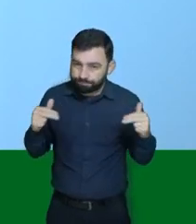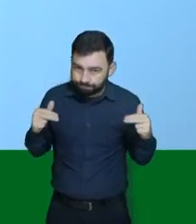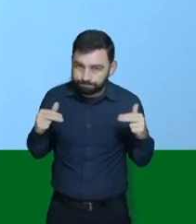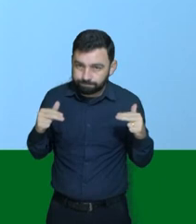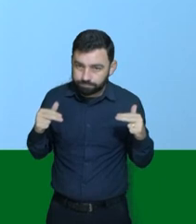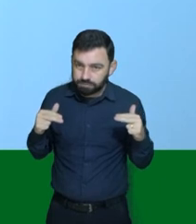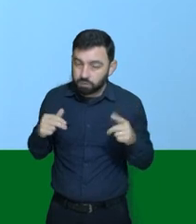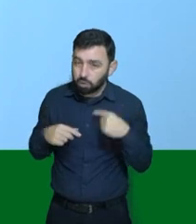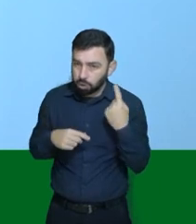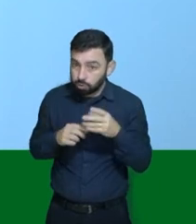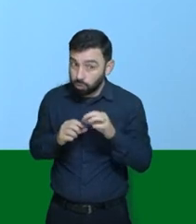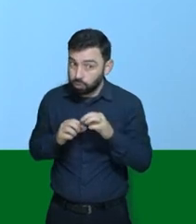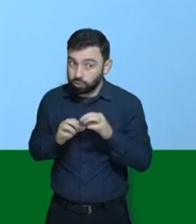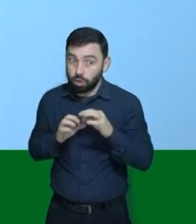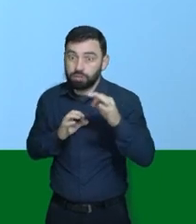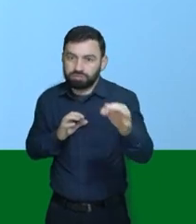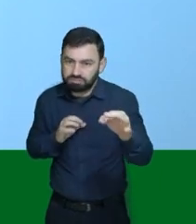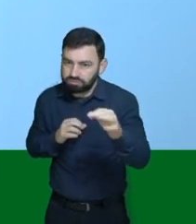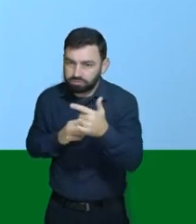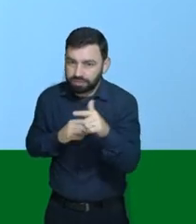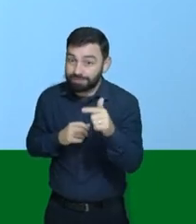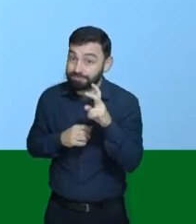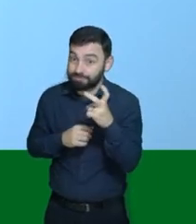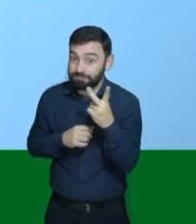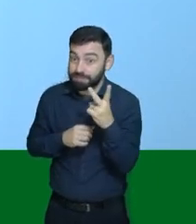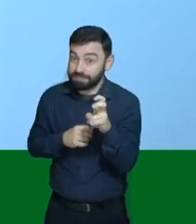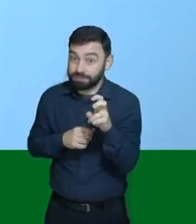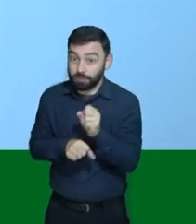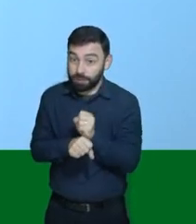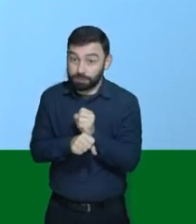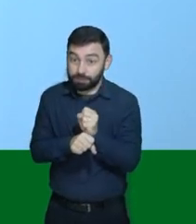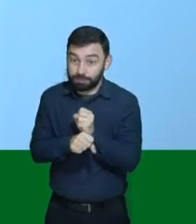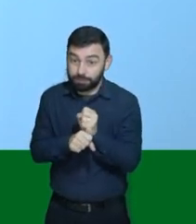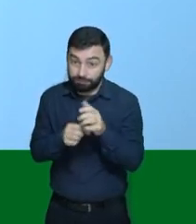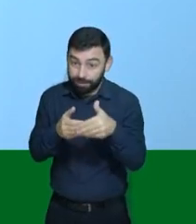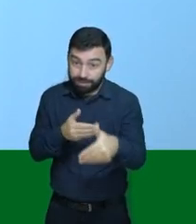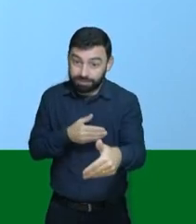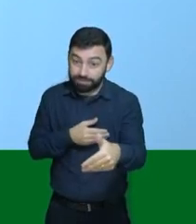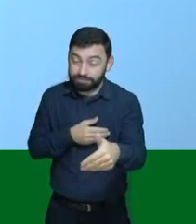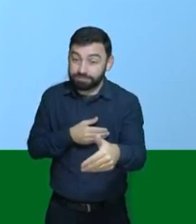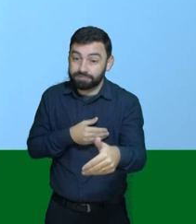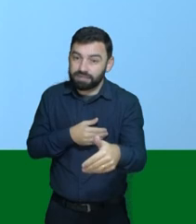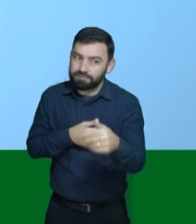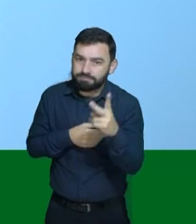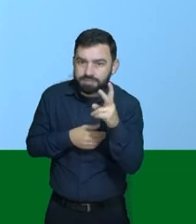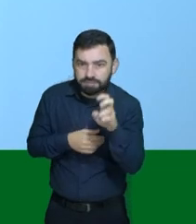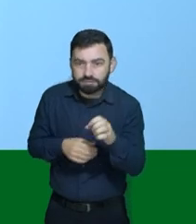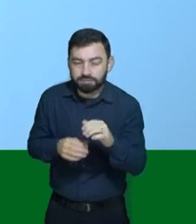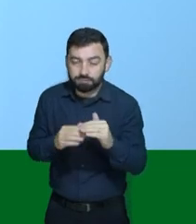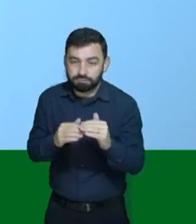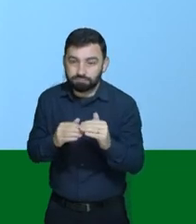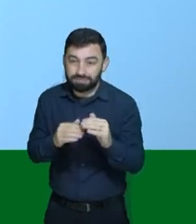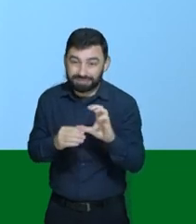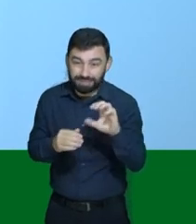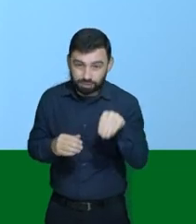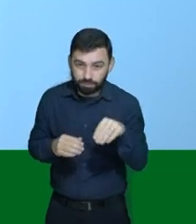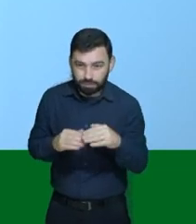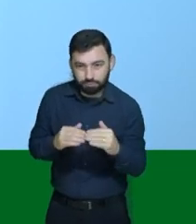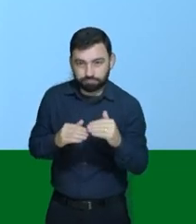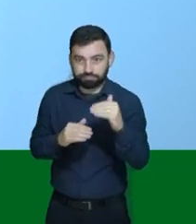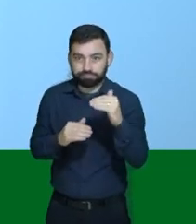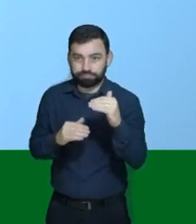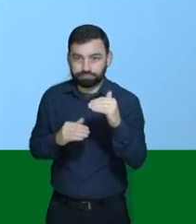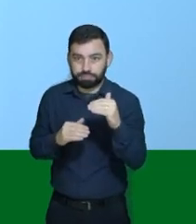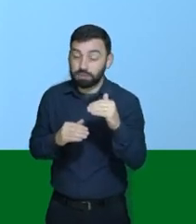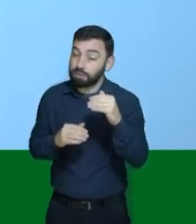E não estamos tão longe, estamos aí, né, 25 anos, de aumentar uns 25 centímetros. Então, pensa que é